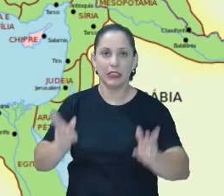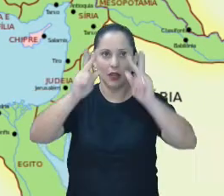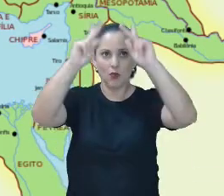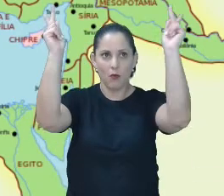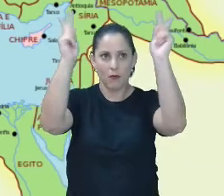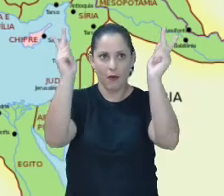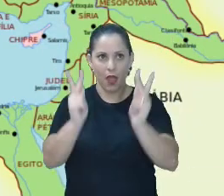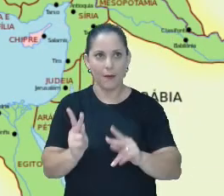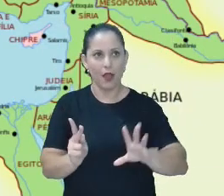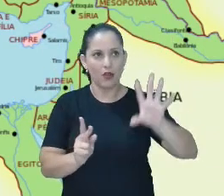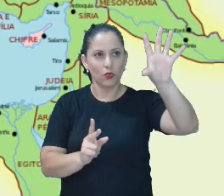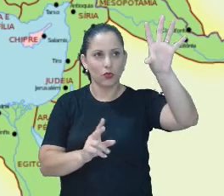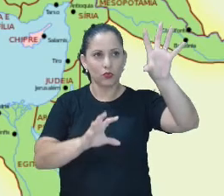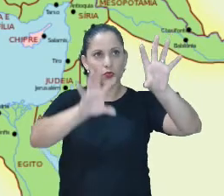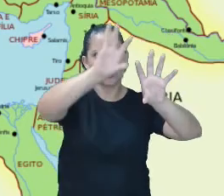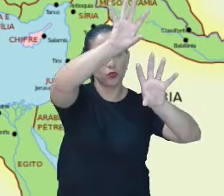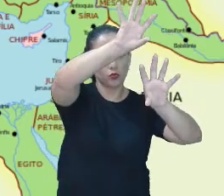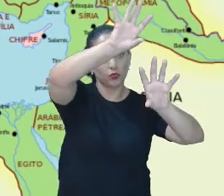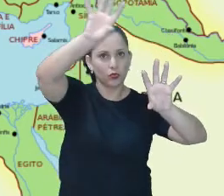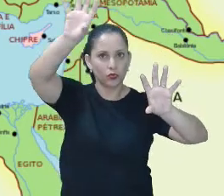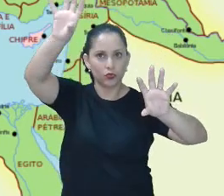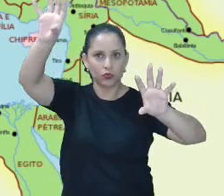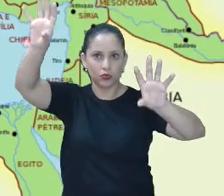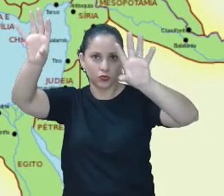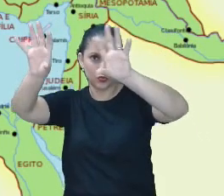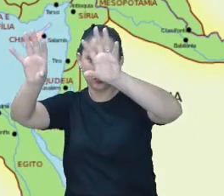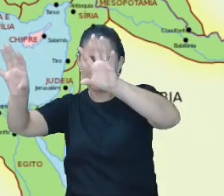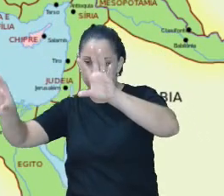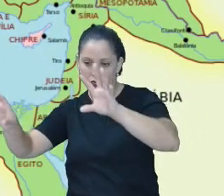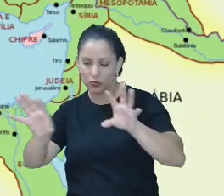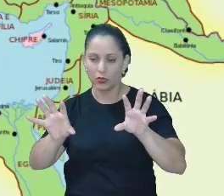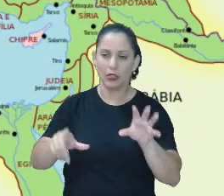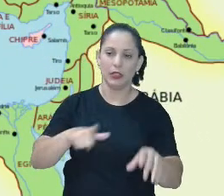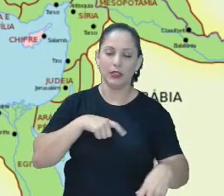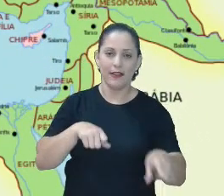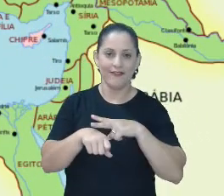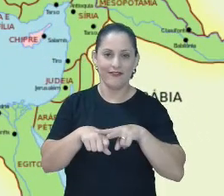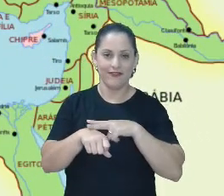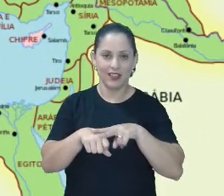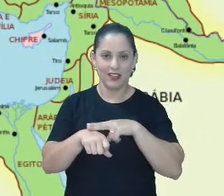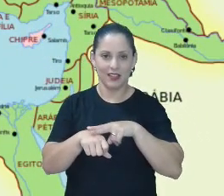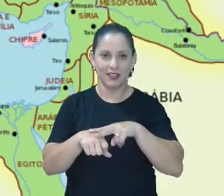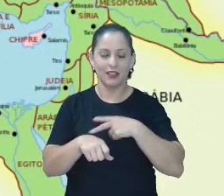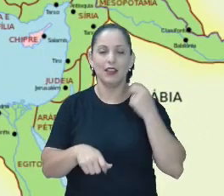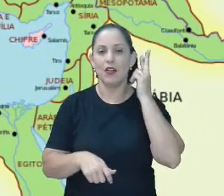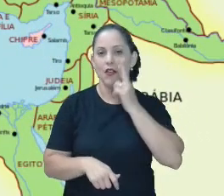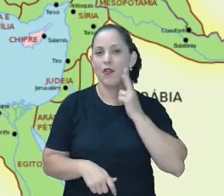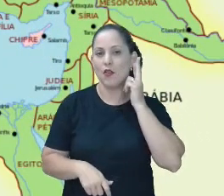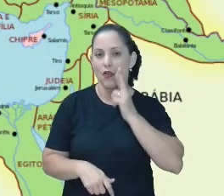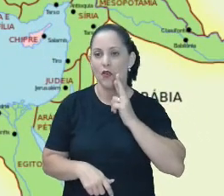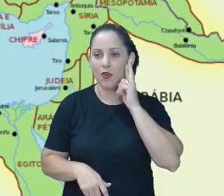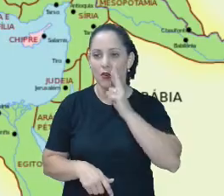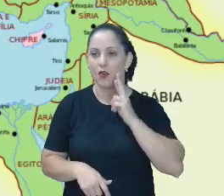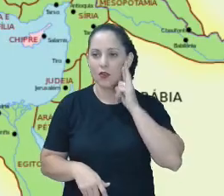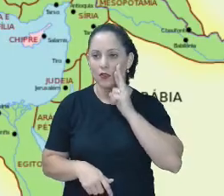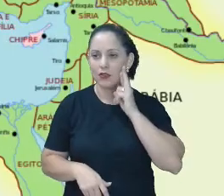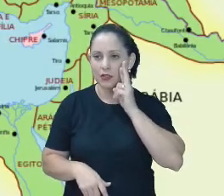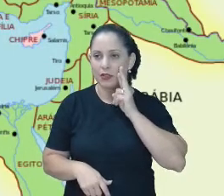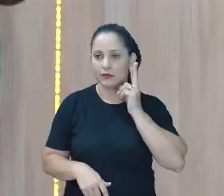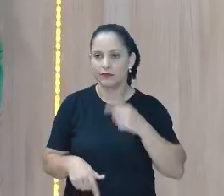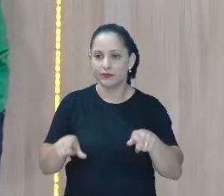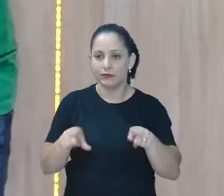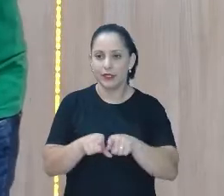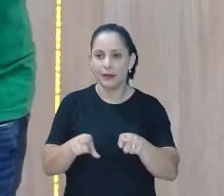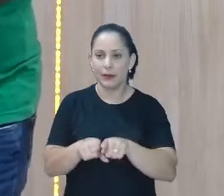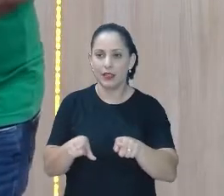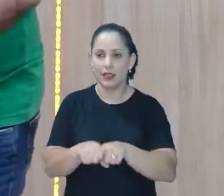em províncias, as províncias imperiais em verde, as senatoriais em rosa, né, e os estados clientes, ou